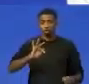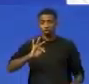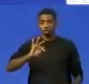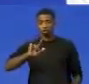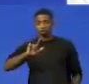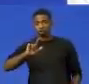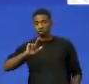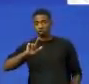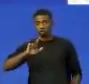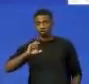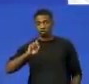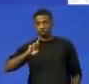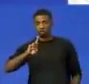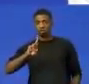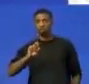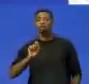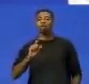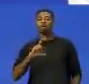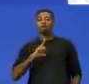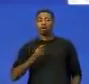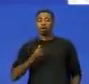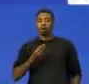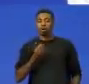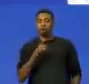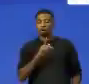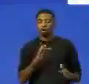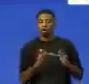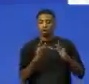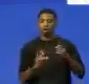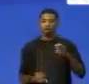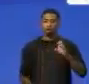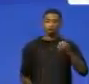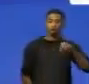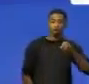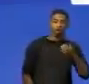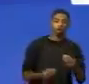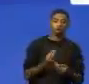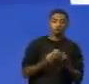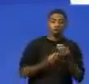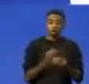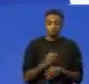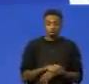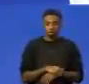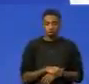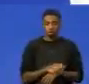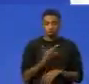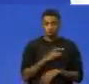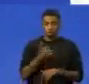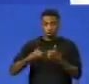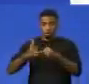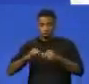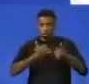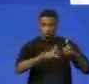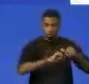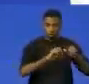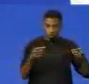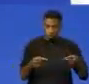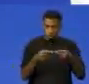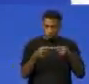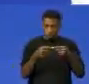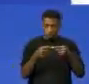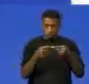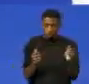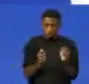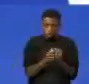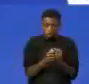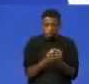Qual a propriedade que o flúor apresenta para se combinar com o xenônio? Bom, para que o flúor se combine com o xenônio, que é um gás nobre, né,